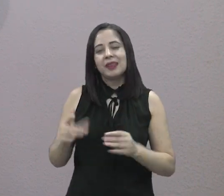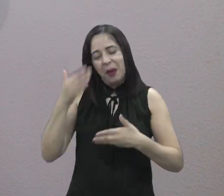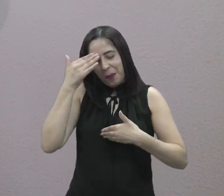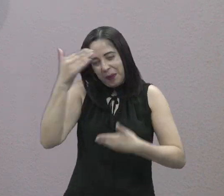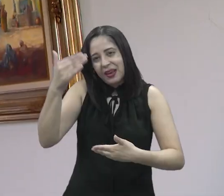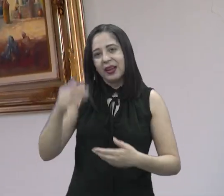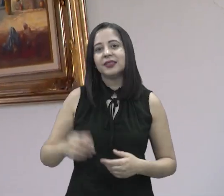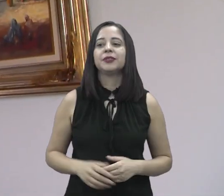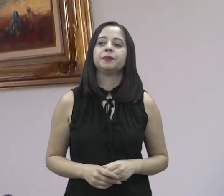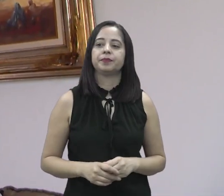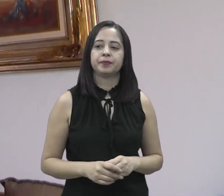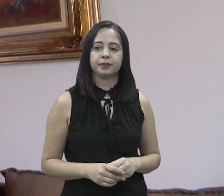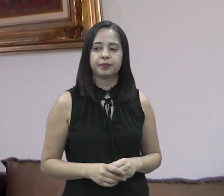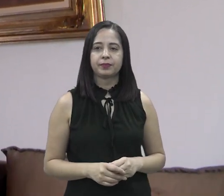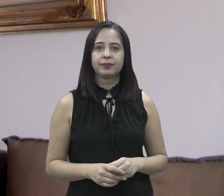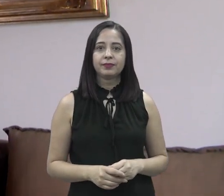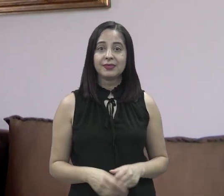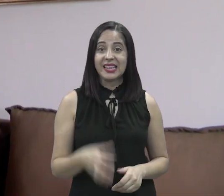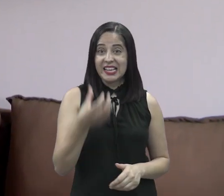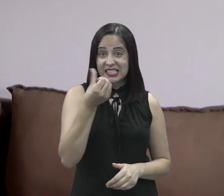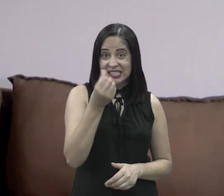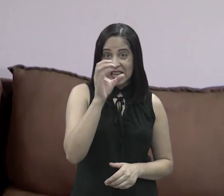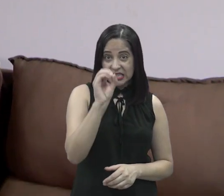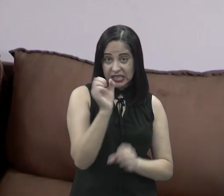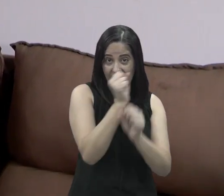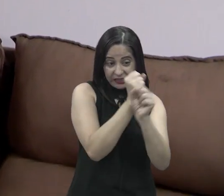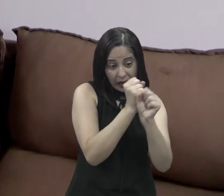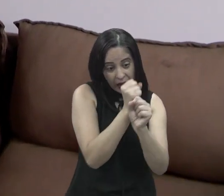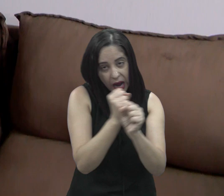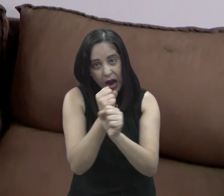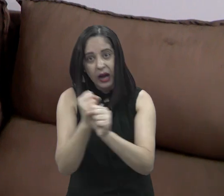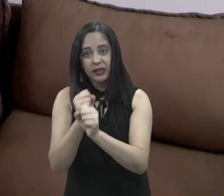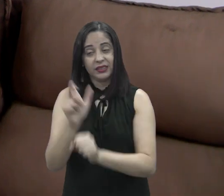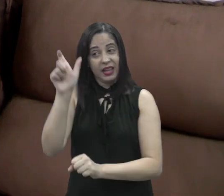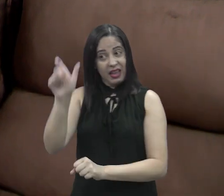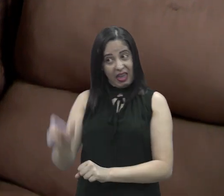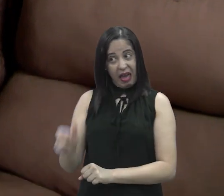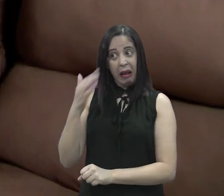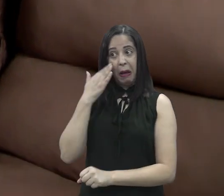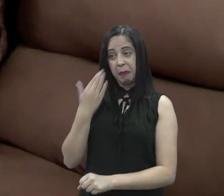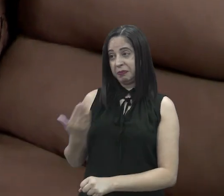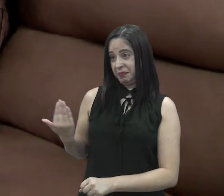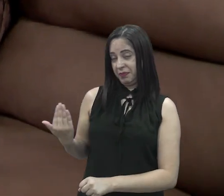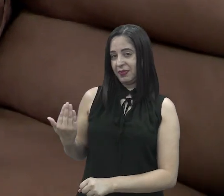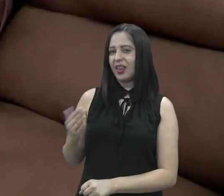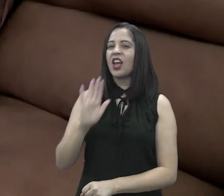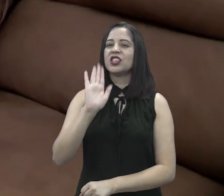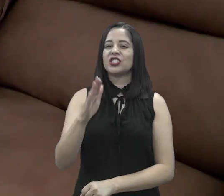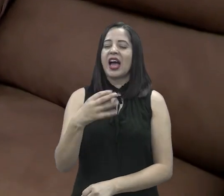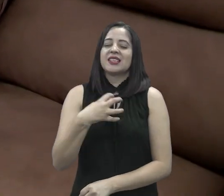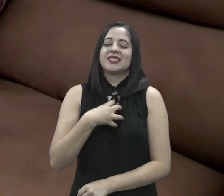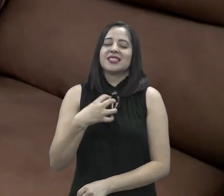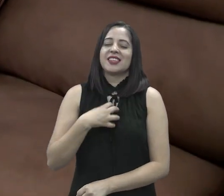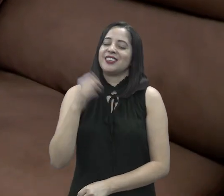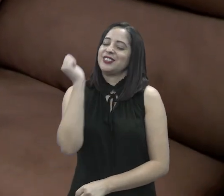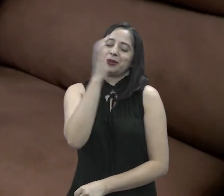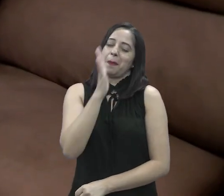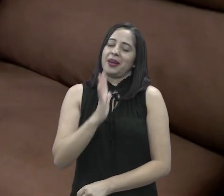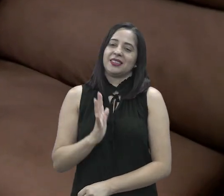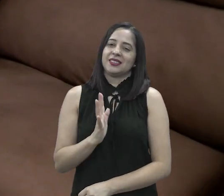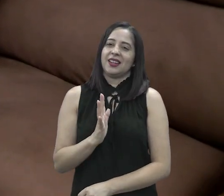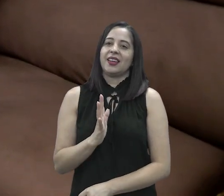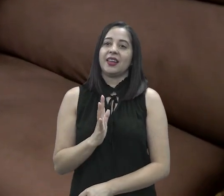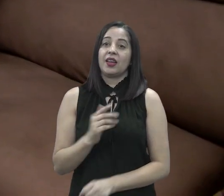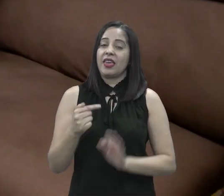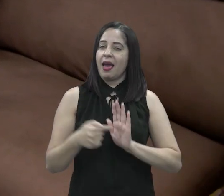muito obrigada. Após mais de 60 anos por aqui, a dona Hindi se considera brasileira e faz questão